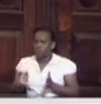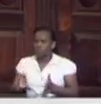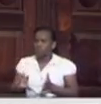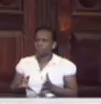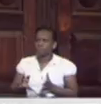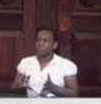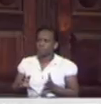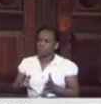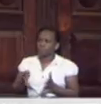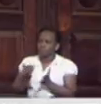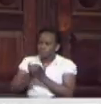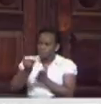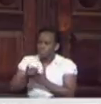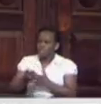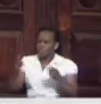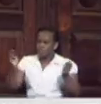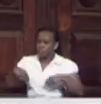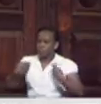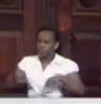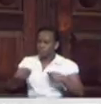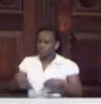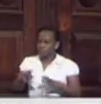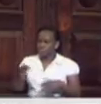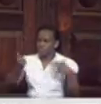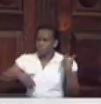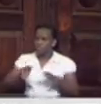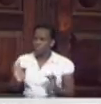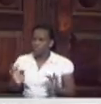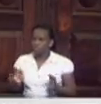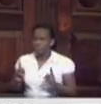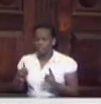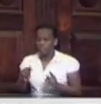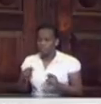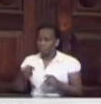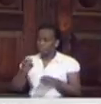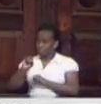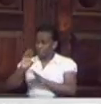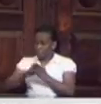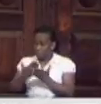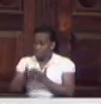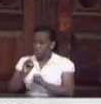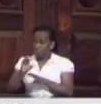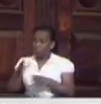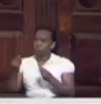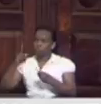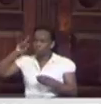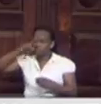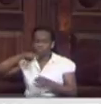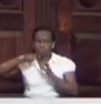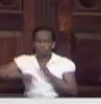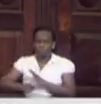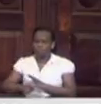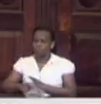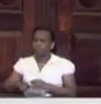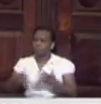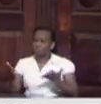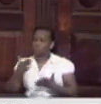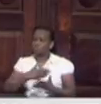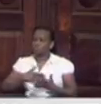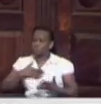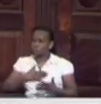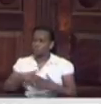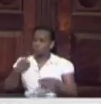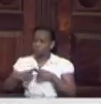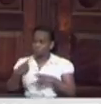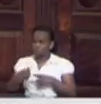precisa mais do que isso para ser gestor de uma pasta tão complexa como a educação. E saí hoje feliz,